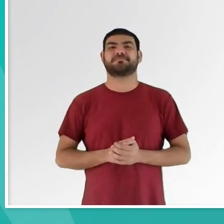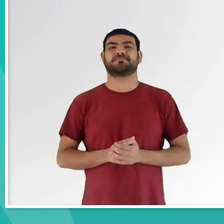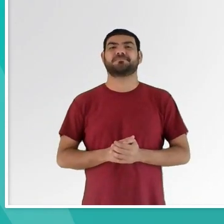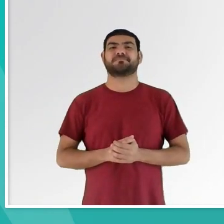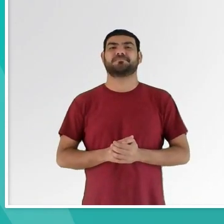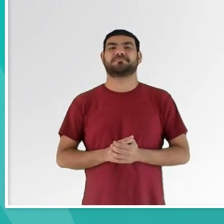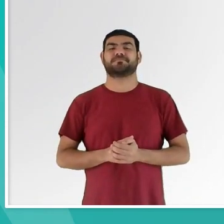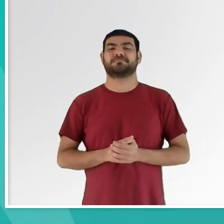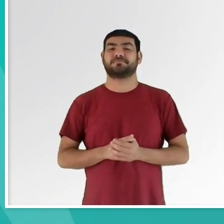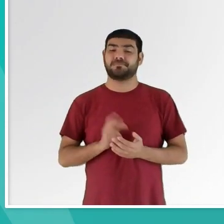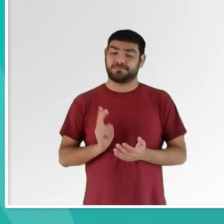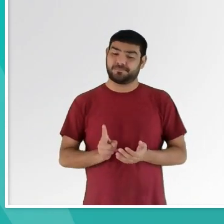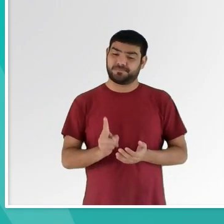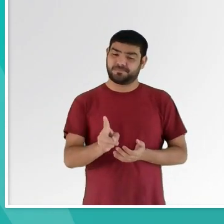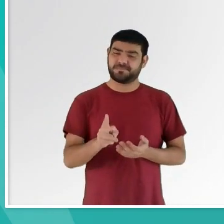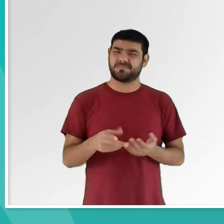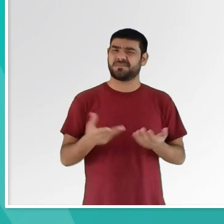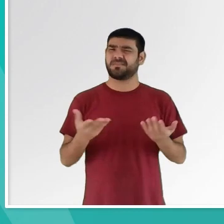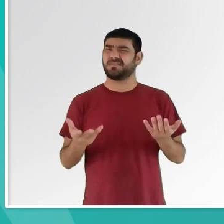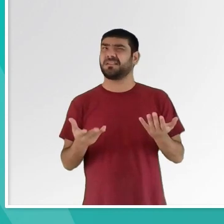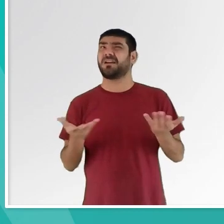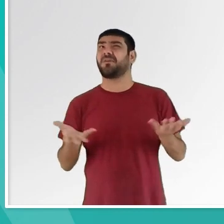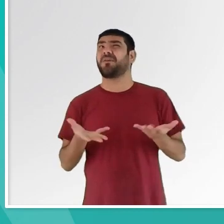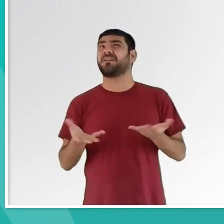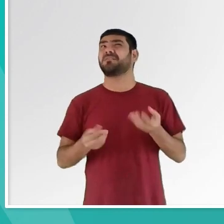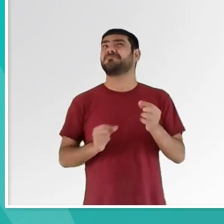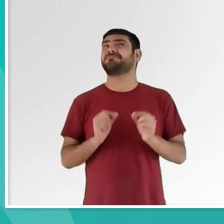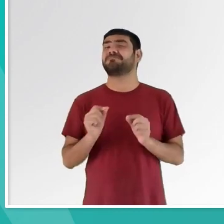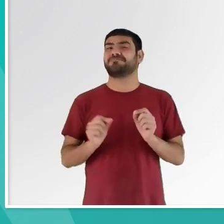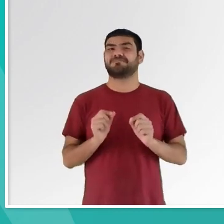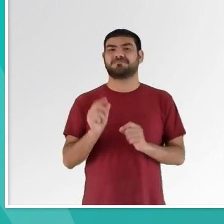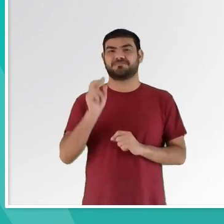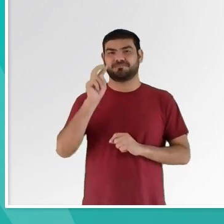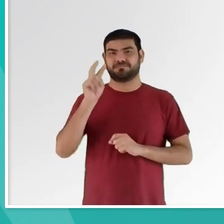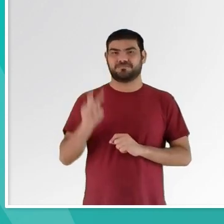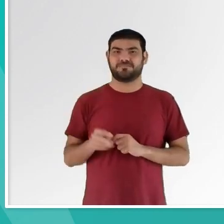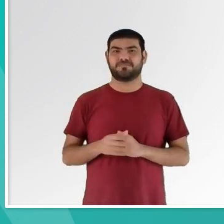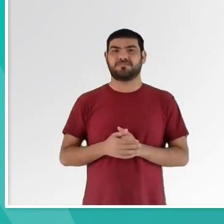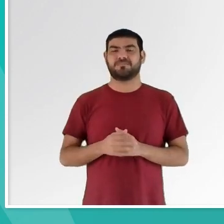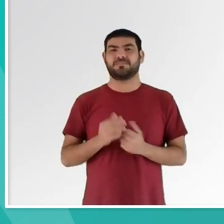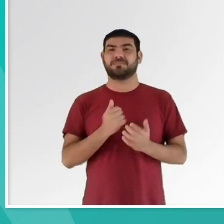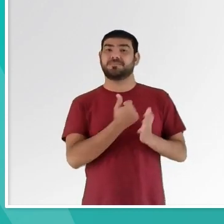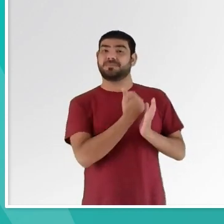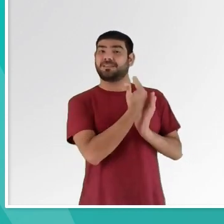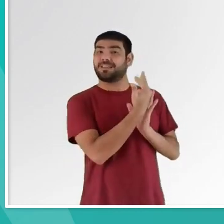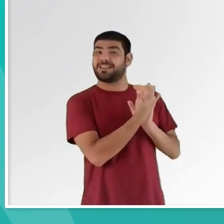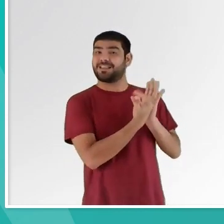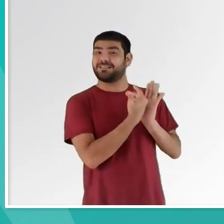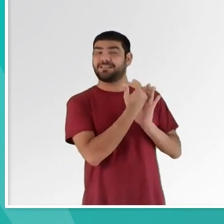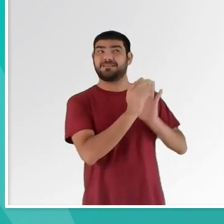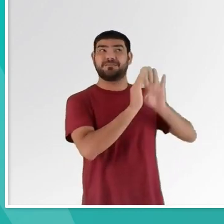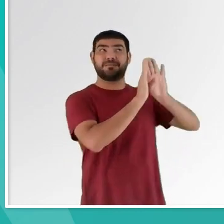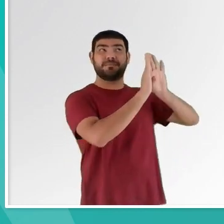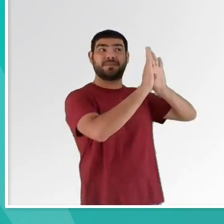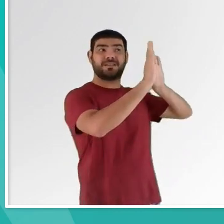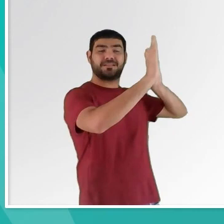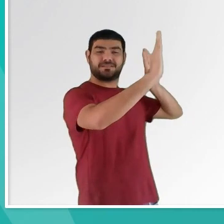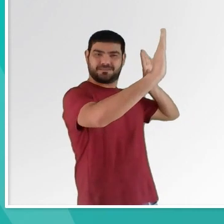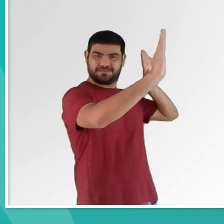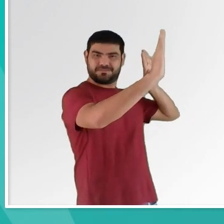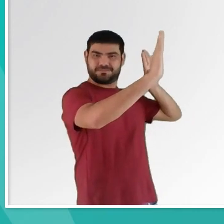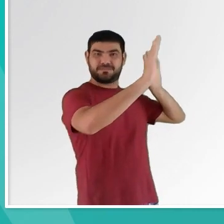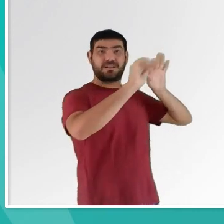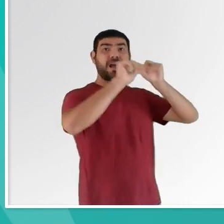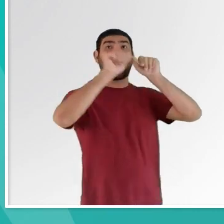que nós vamos falar agora? Aqui, um desenho, uma parede rupestre, a arte na pré-história,